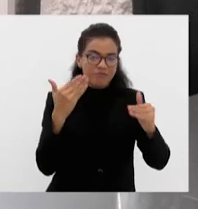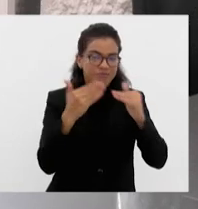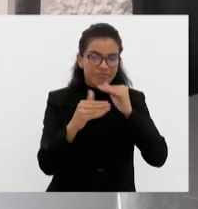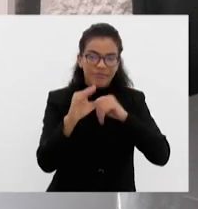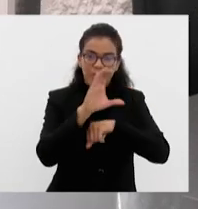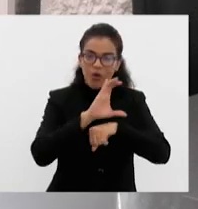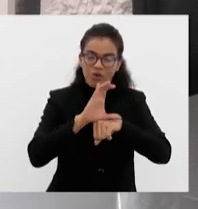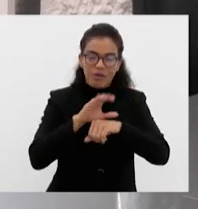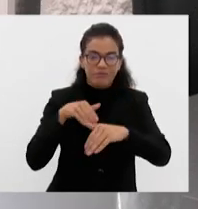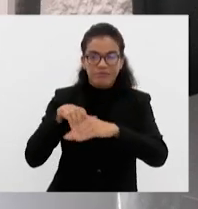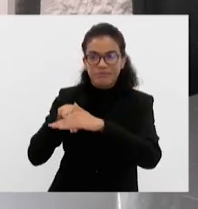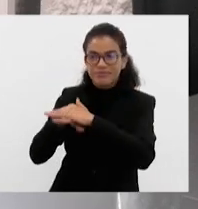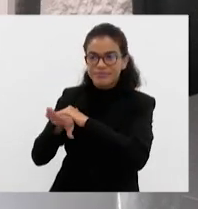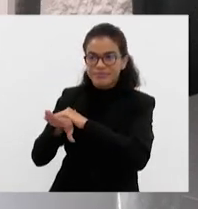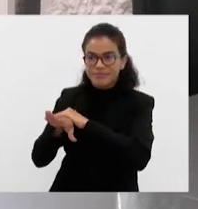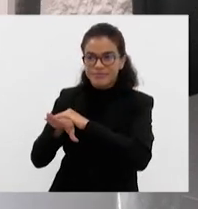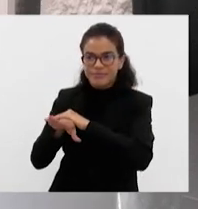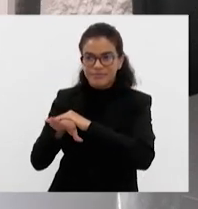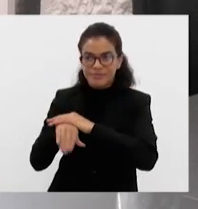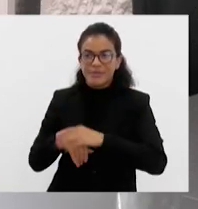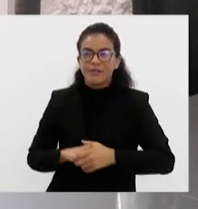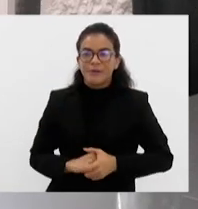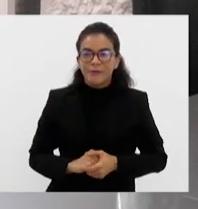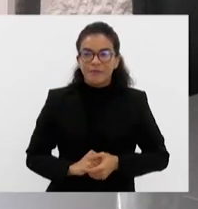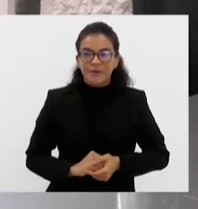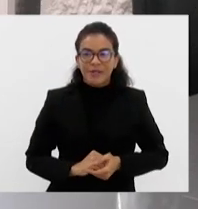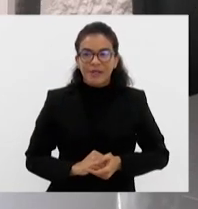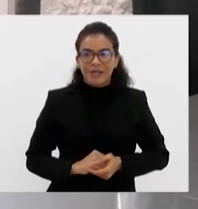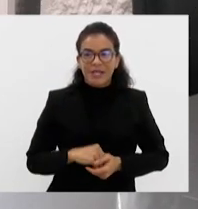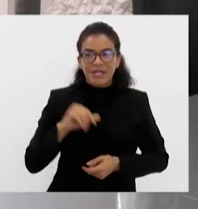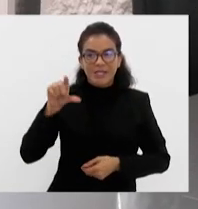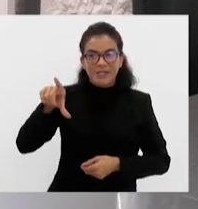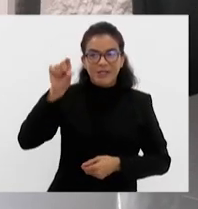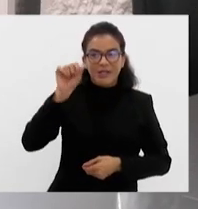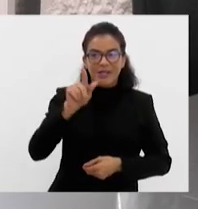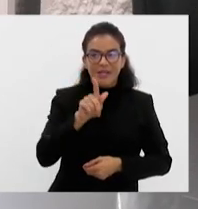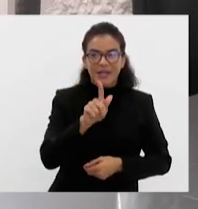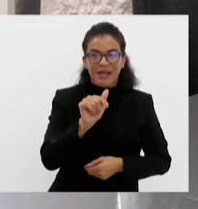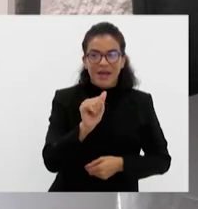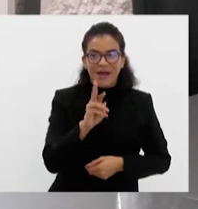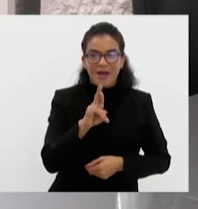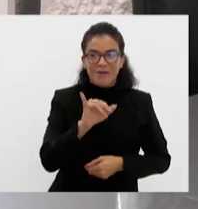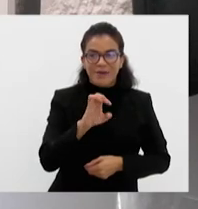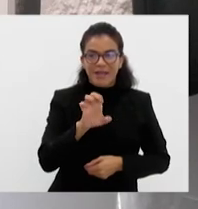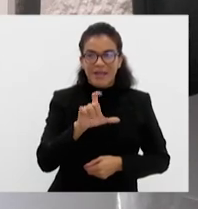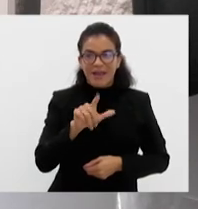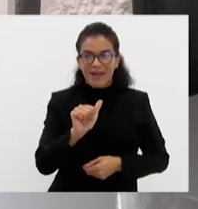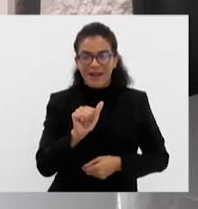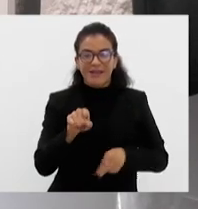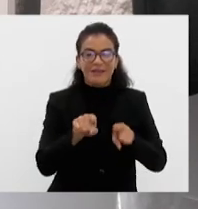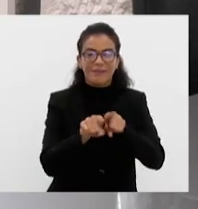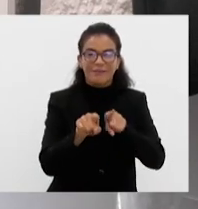arquivo e designar a Gabriela e o e o Fernando, os relatores.